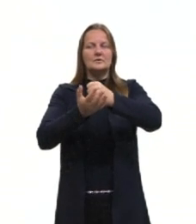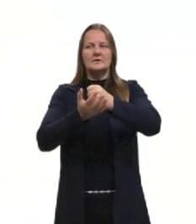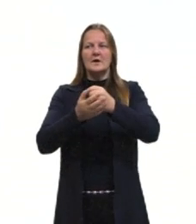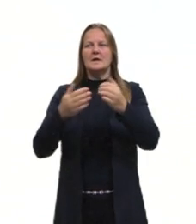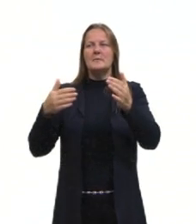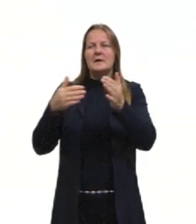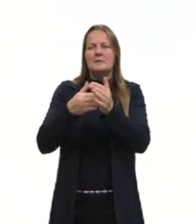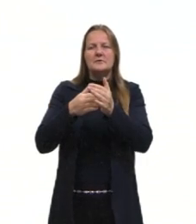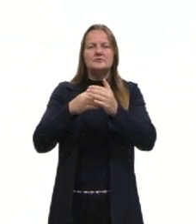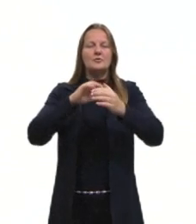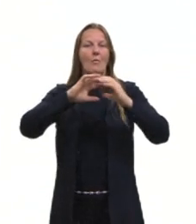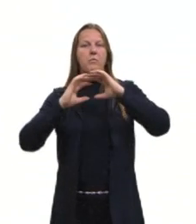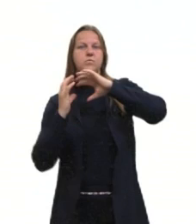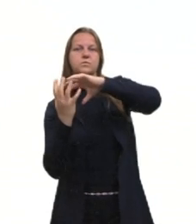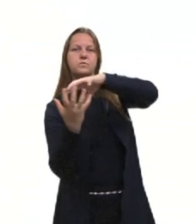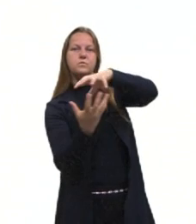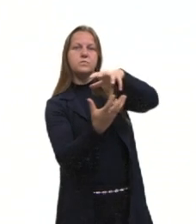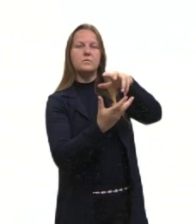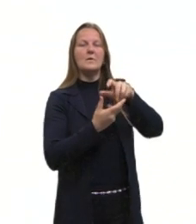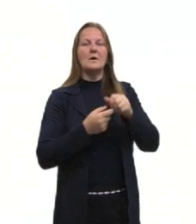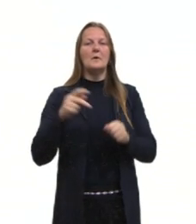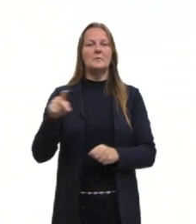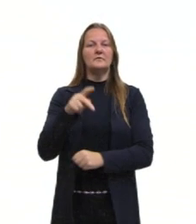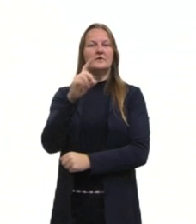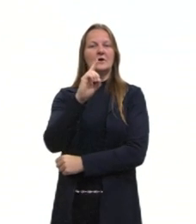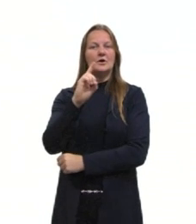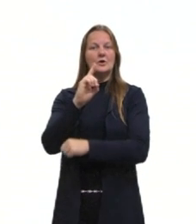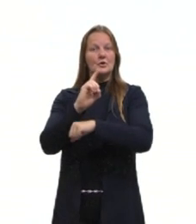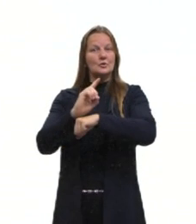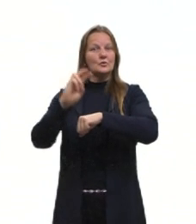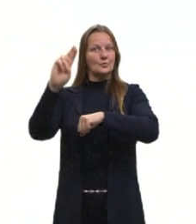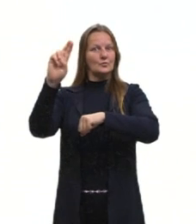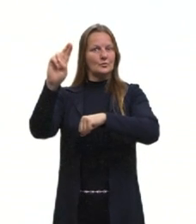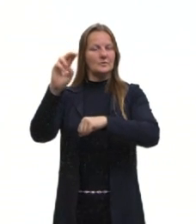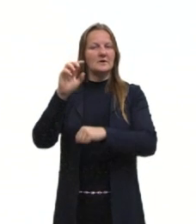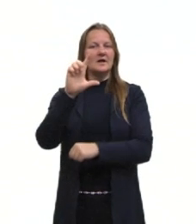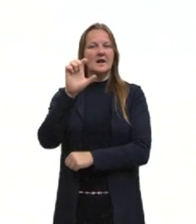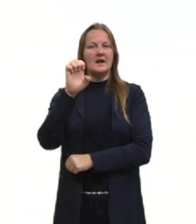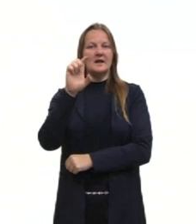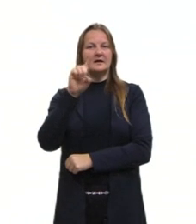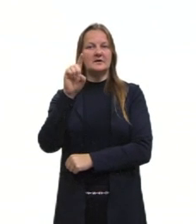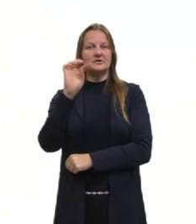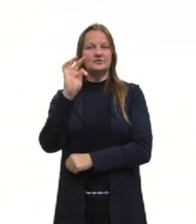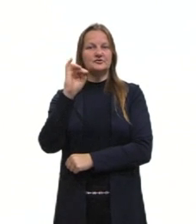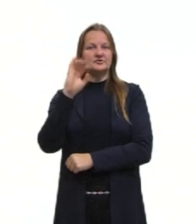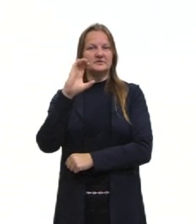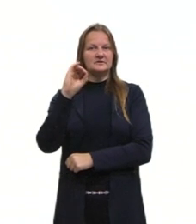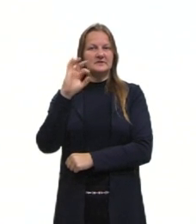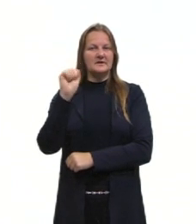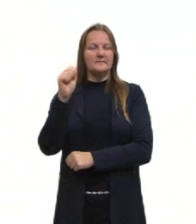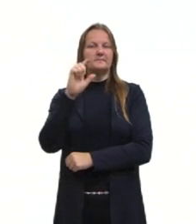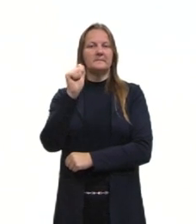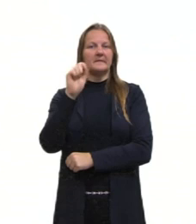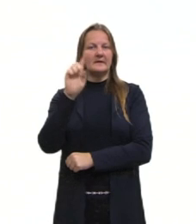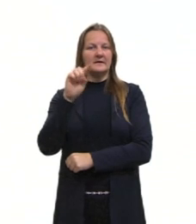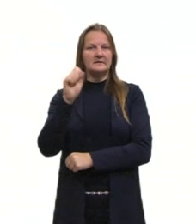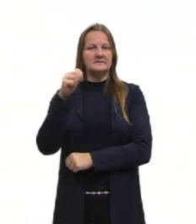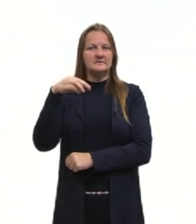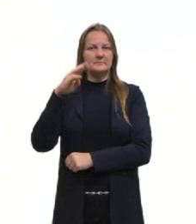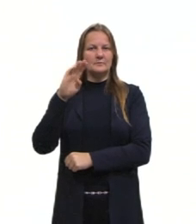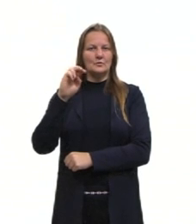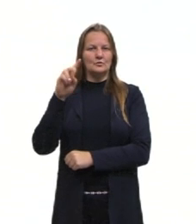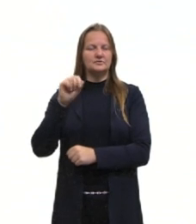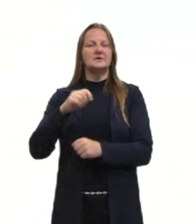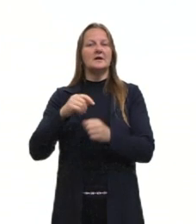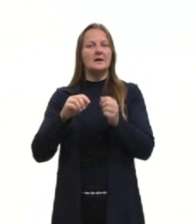planeta A Professora Doutora Letícia Azambuja ela possui graduação em ciências biológicas